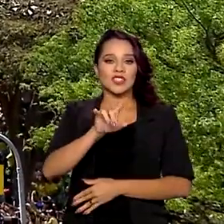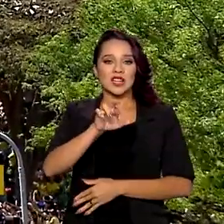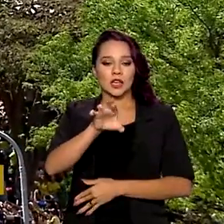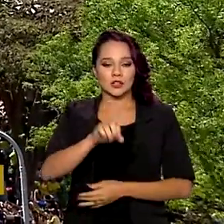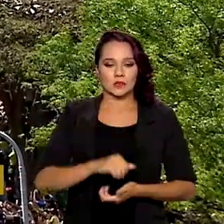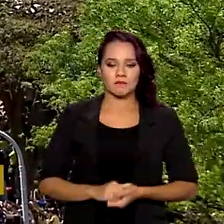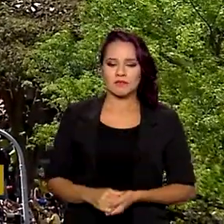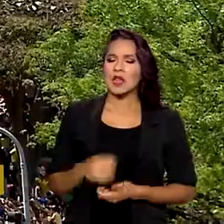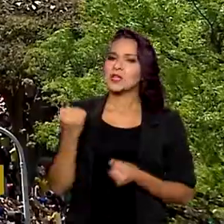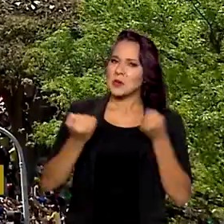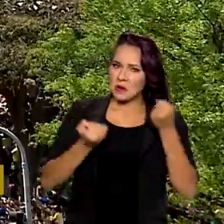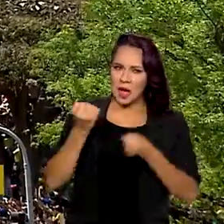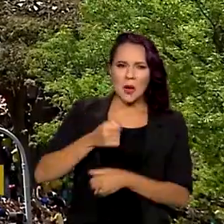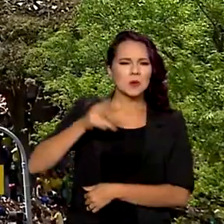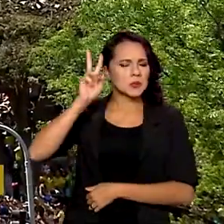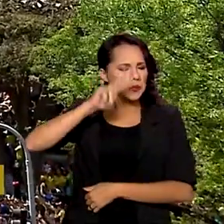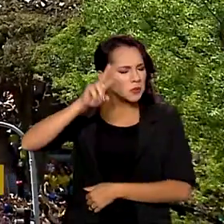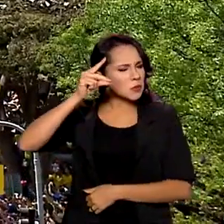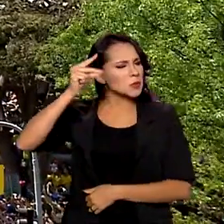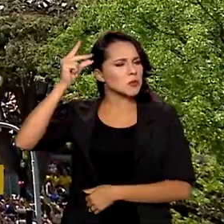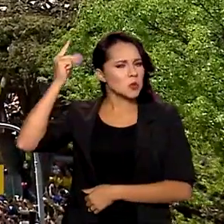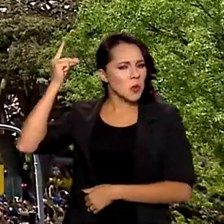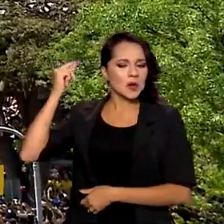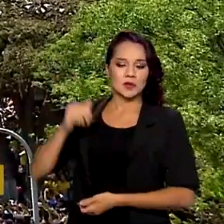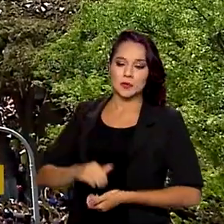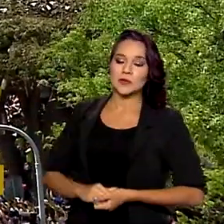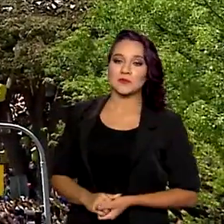veículos históricos, claro, né? Sim,